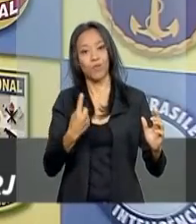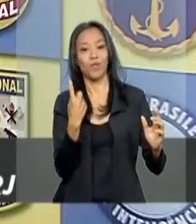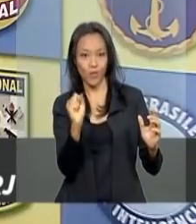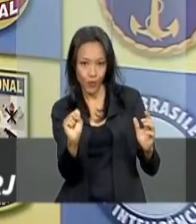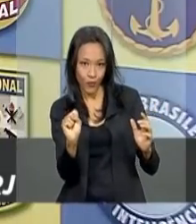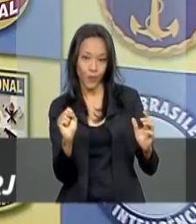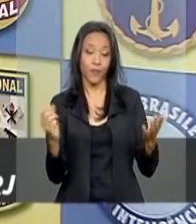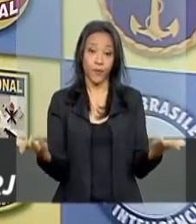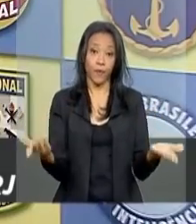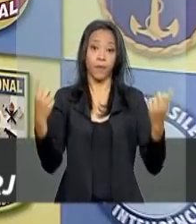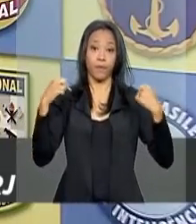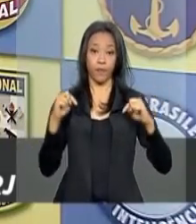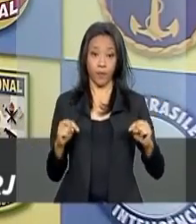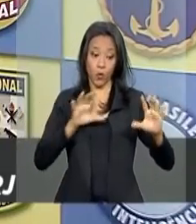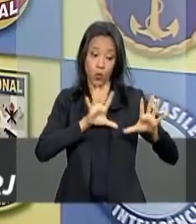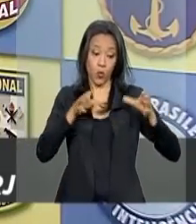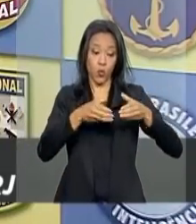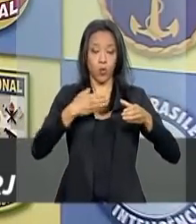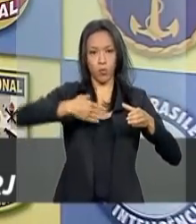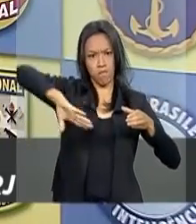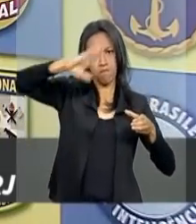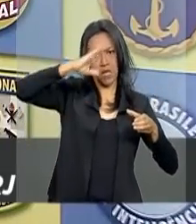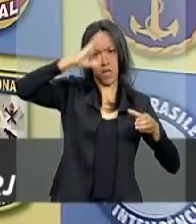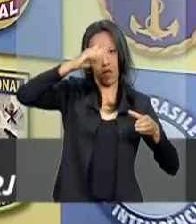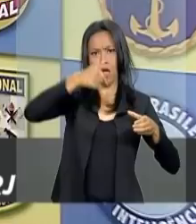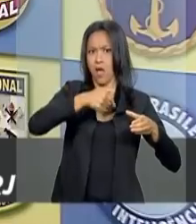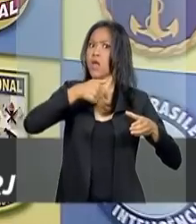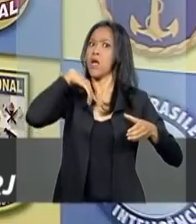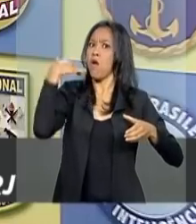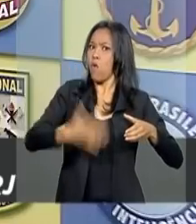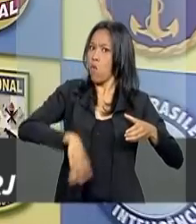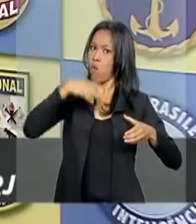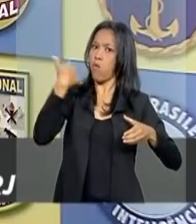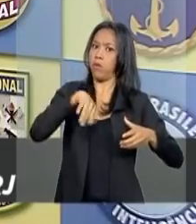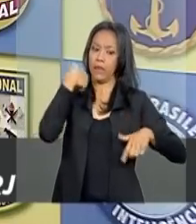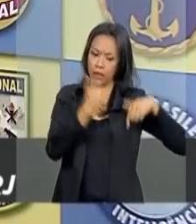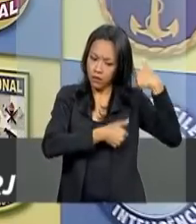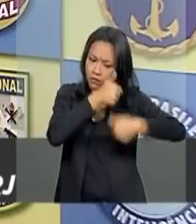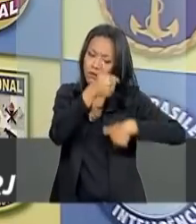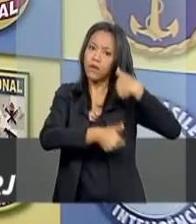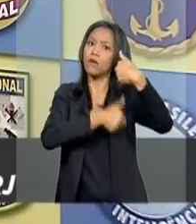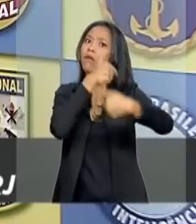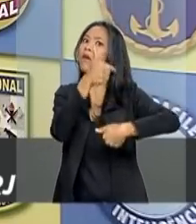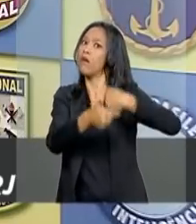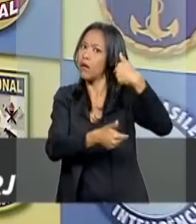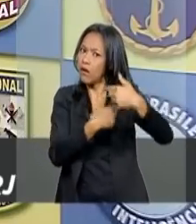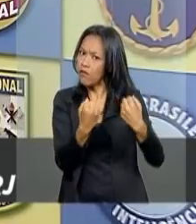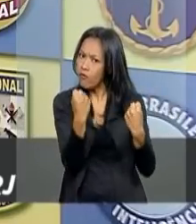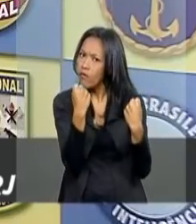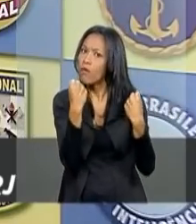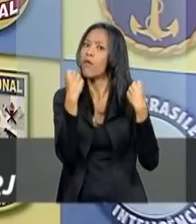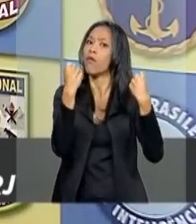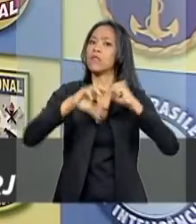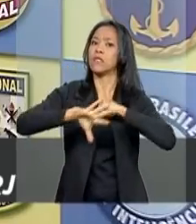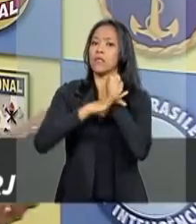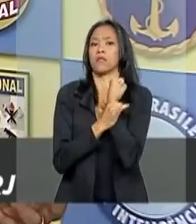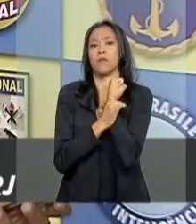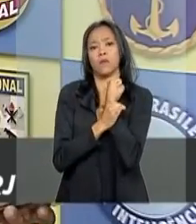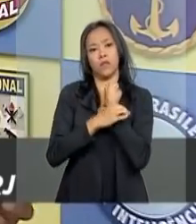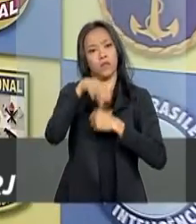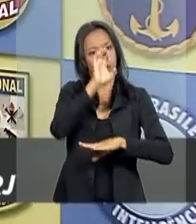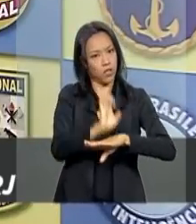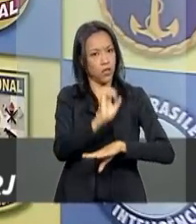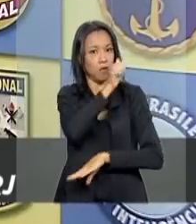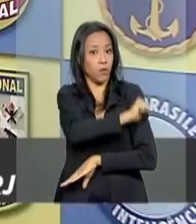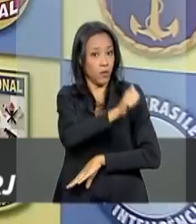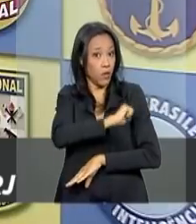os militares aqui no rio de janeiro tem tido bastante trabalho eles têm atuado fortemente na segurança do rio de janeiro ontem